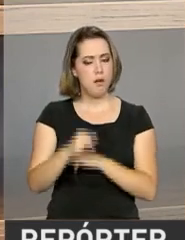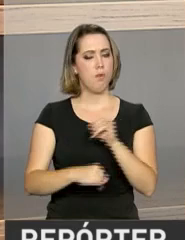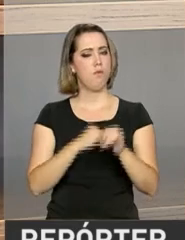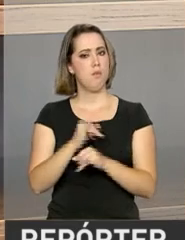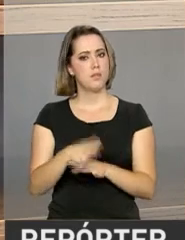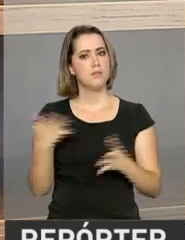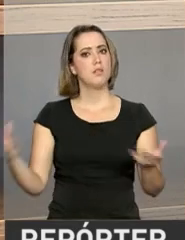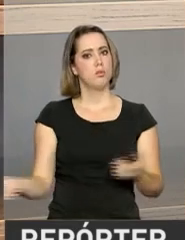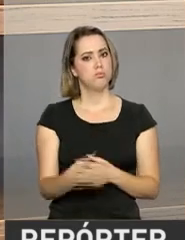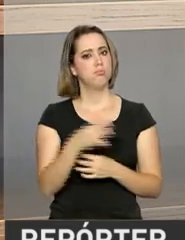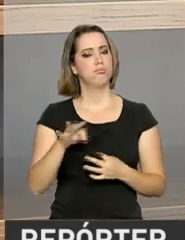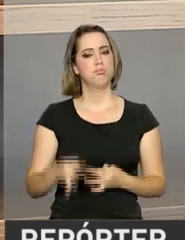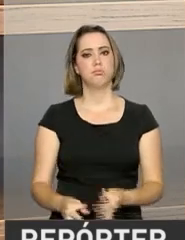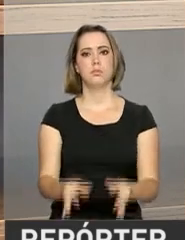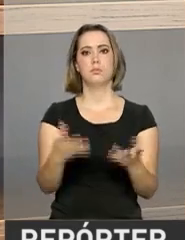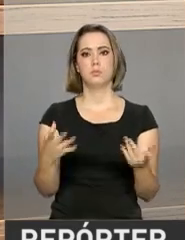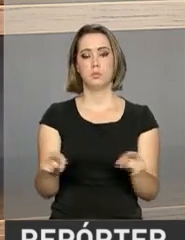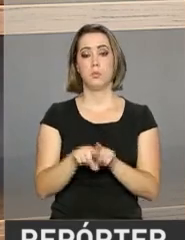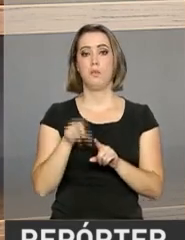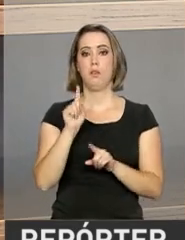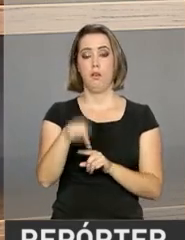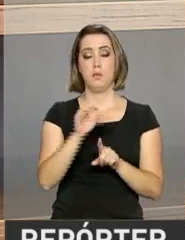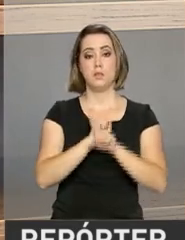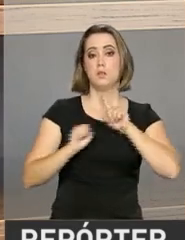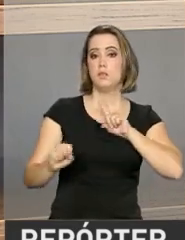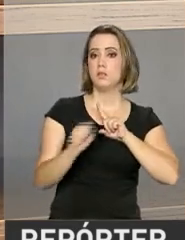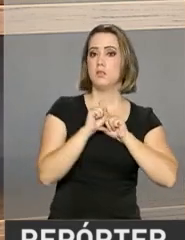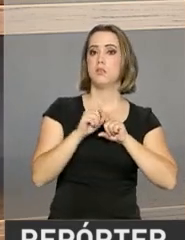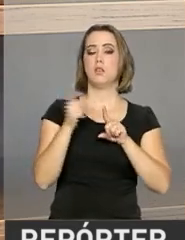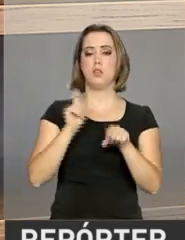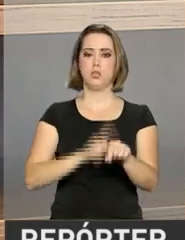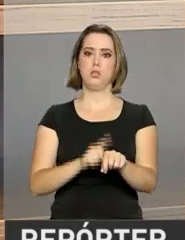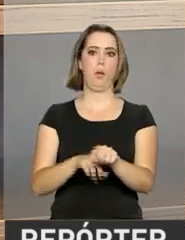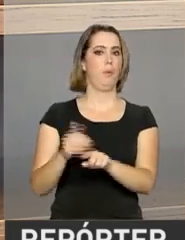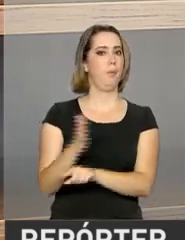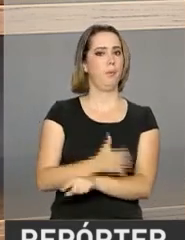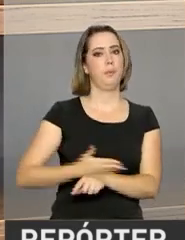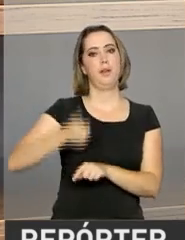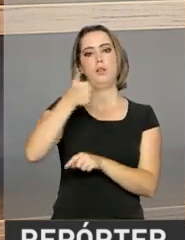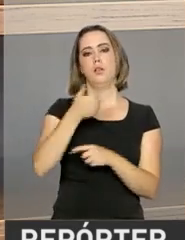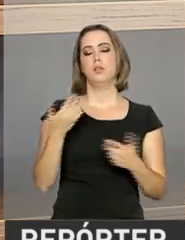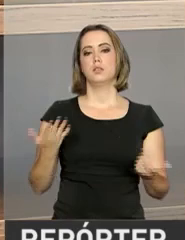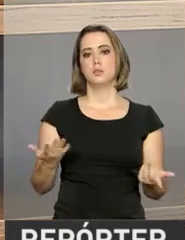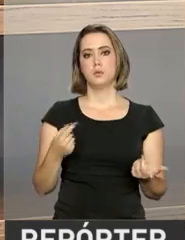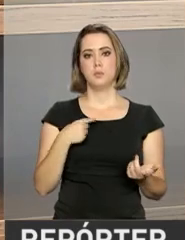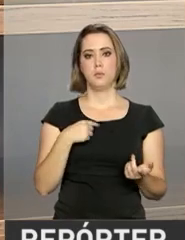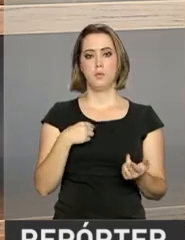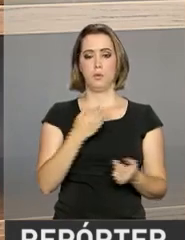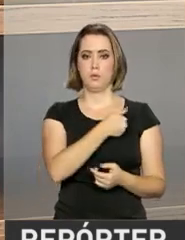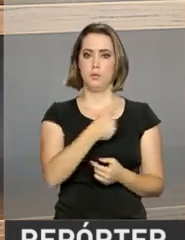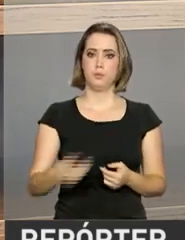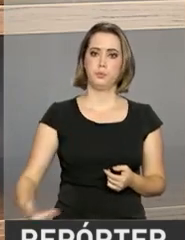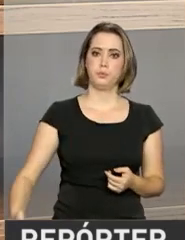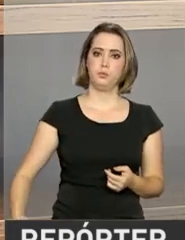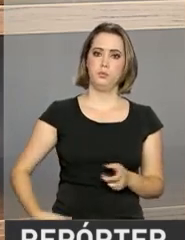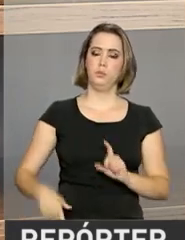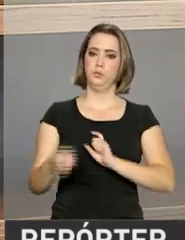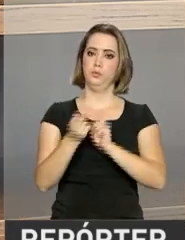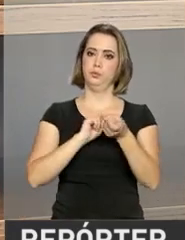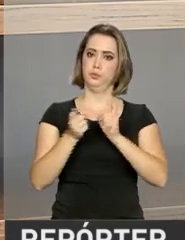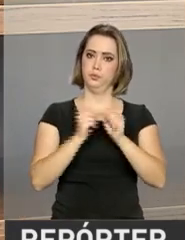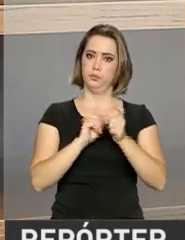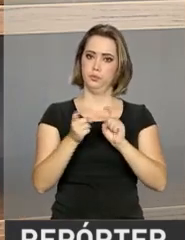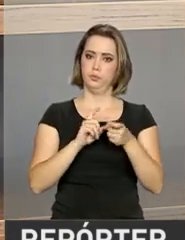informação para a sociedade a gente vai ter uma um ganho de tempo para as pessoas o governo público na gestão do